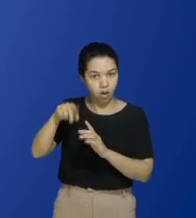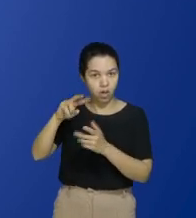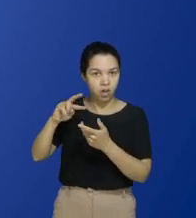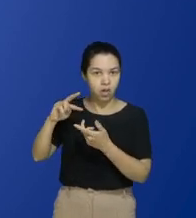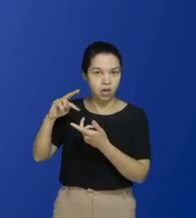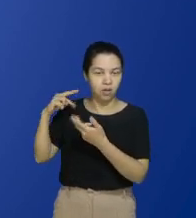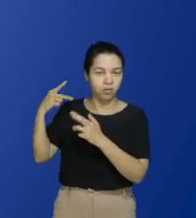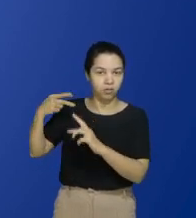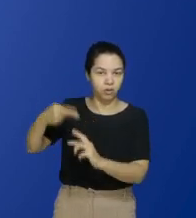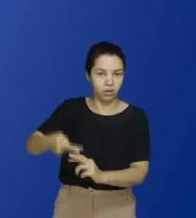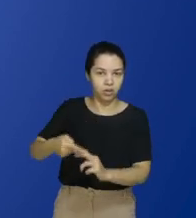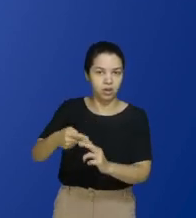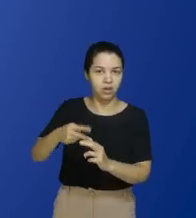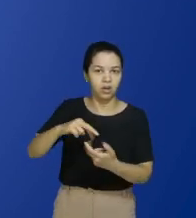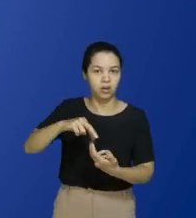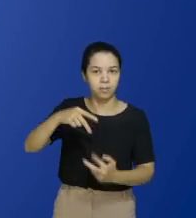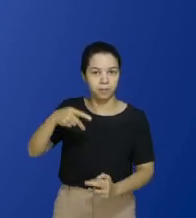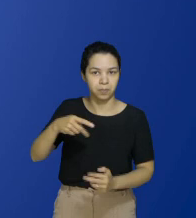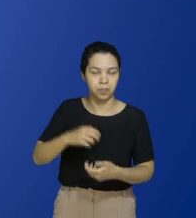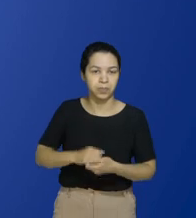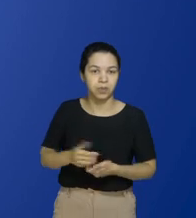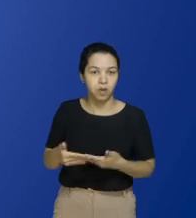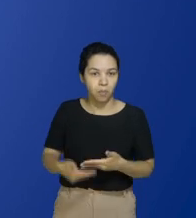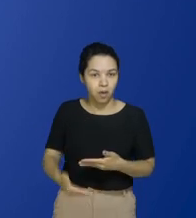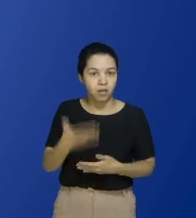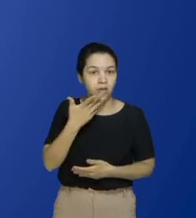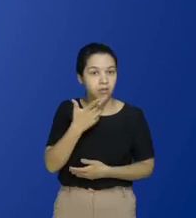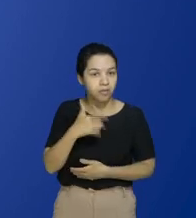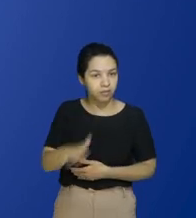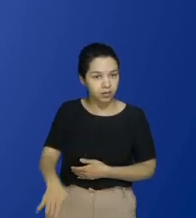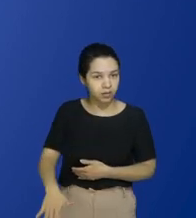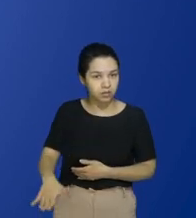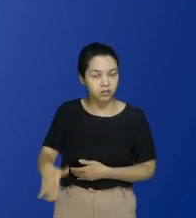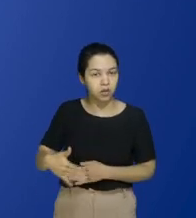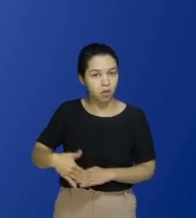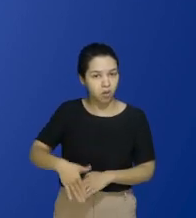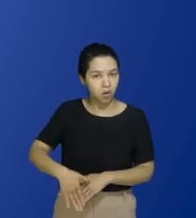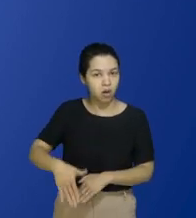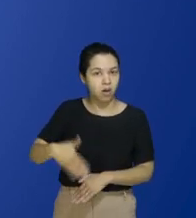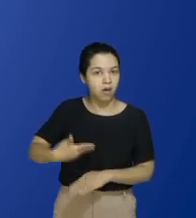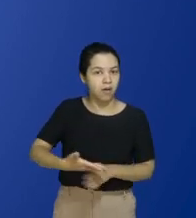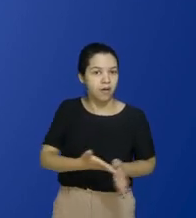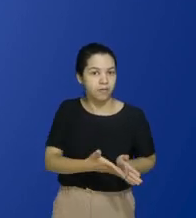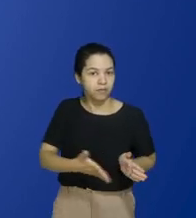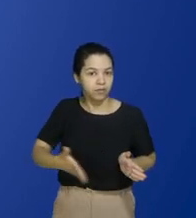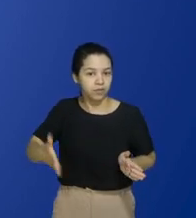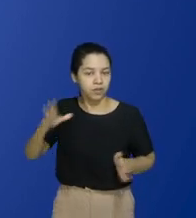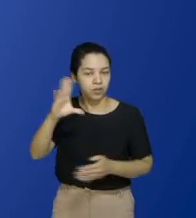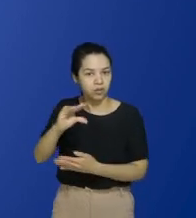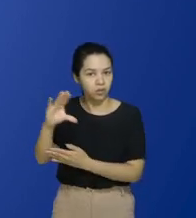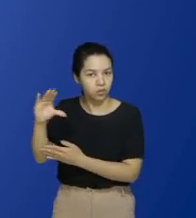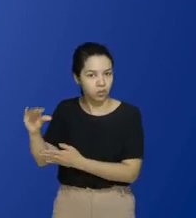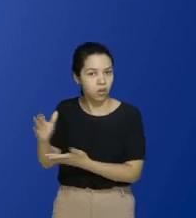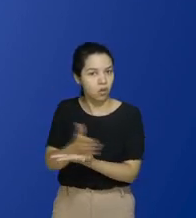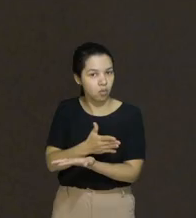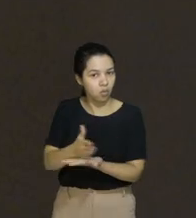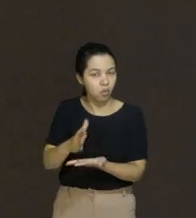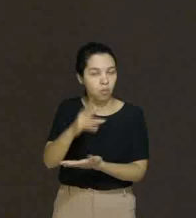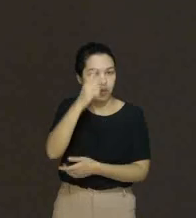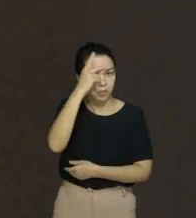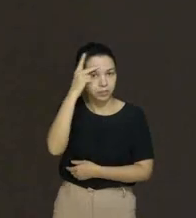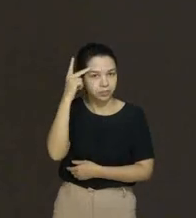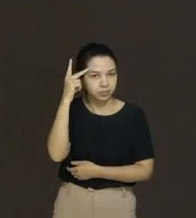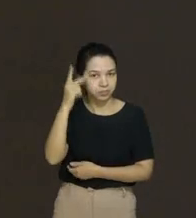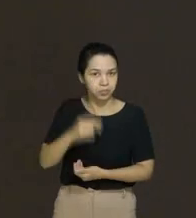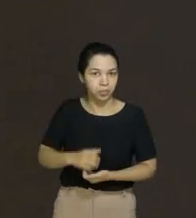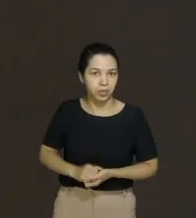tá? Que se inicia na infância e pode persistir a vida adulta em algumas pessoas. A